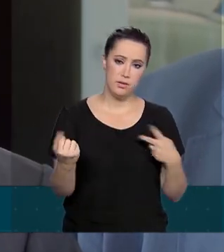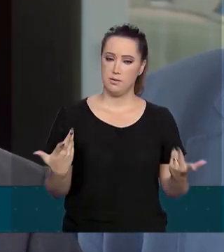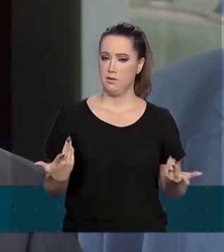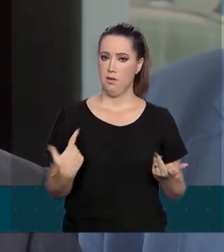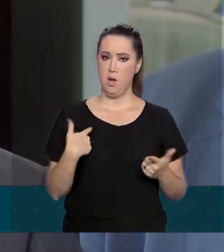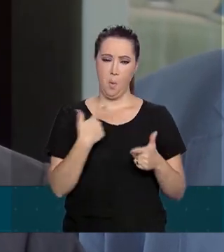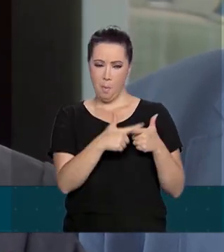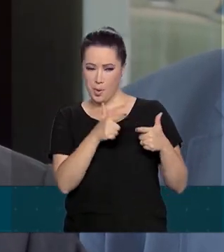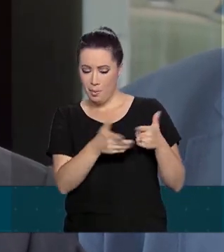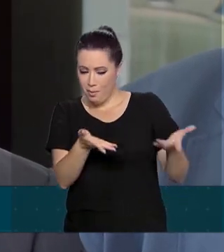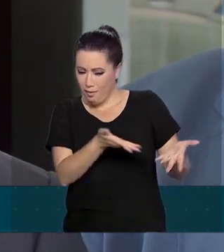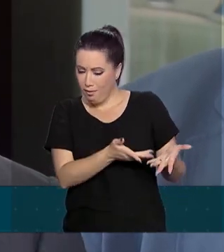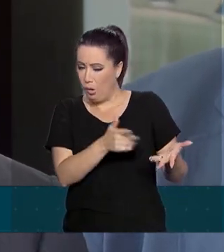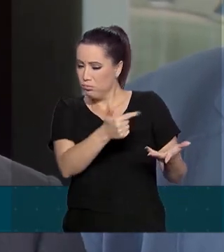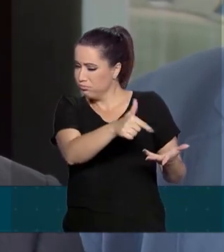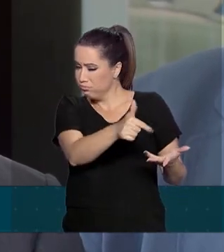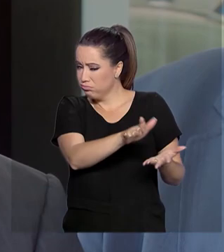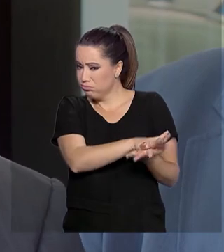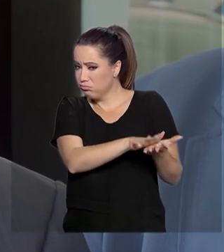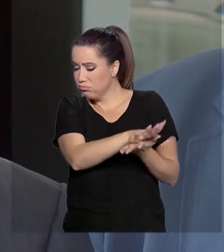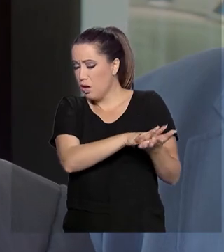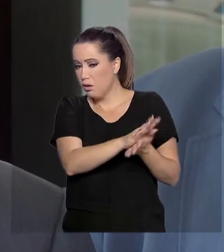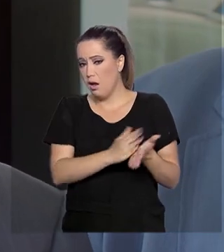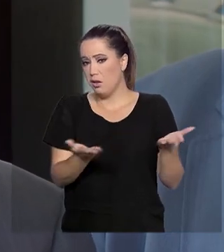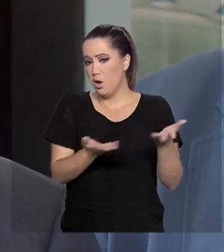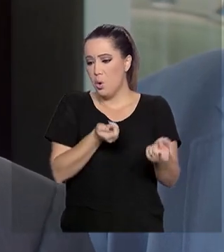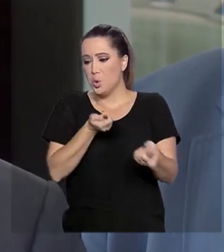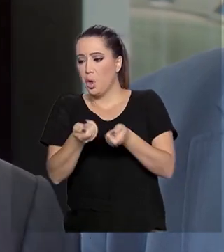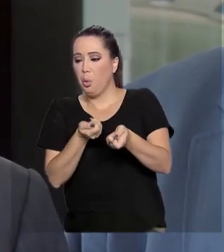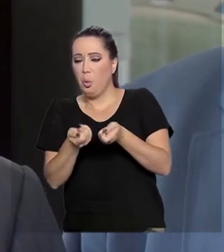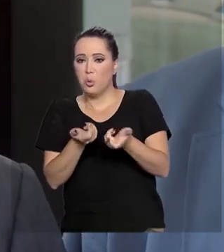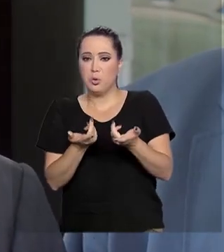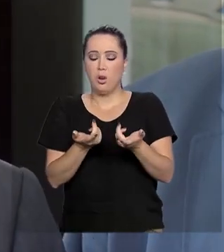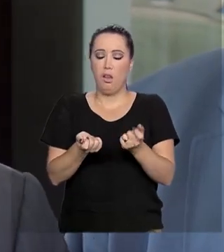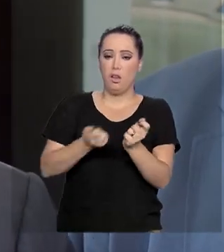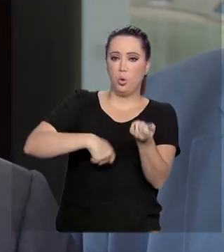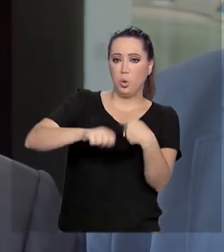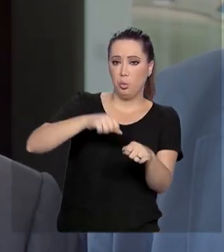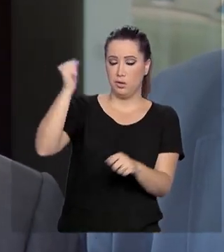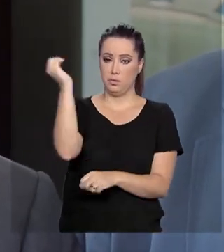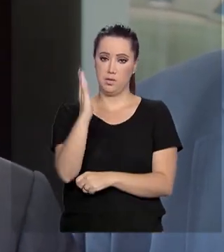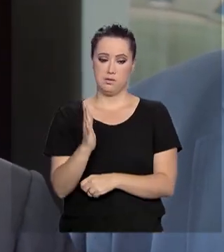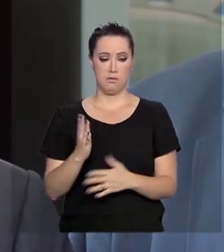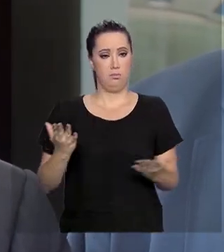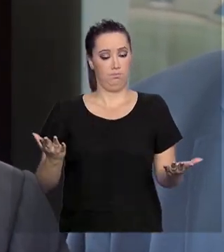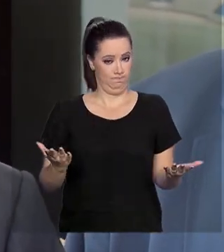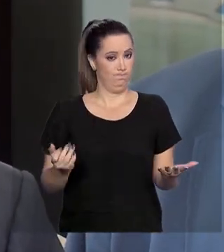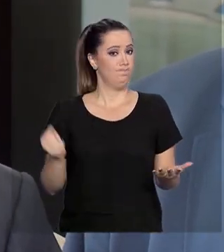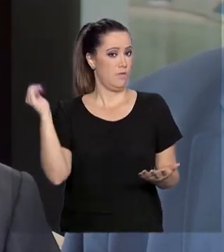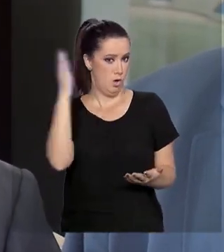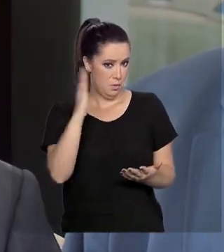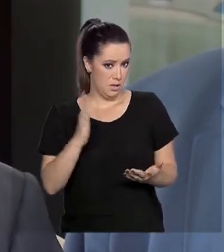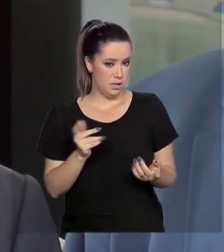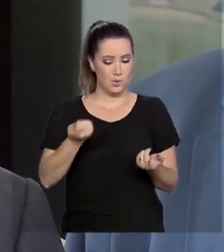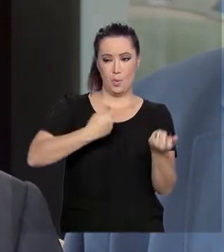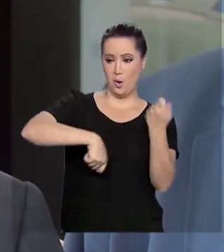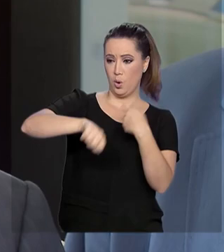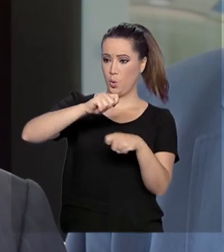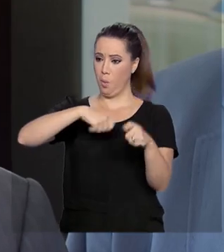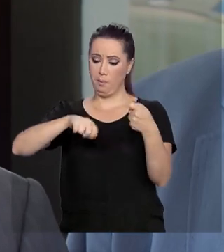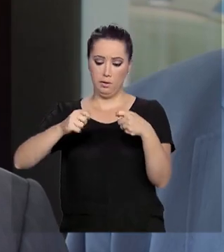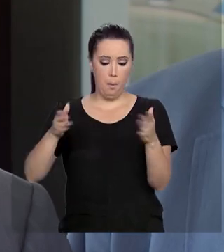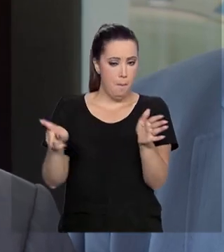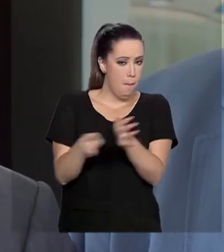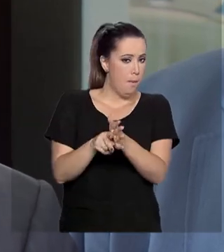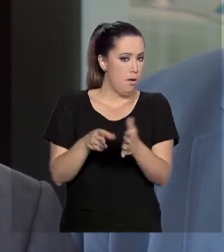ameaça a estabilidade do sistema financeiro brasileiro. Como eu dizia, o Brasil tem uma economia e uma dinâmica próprias.